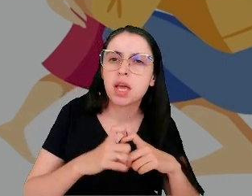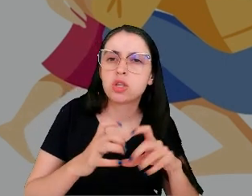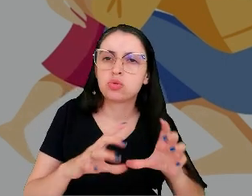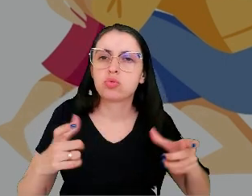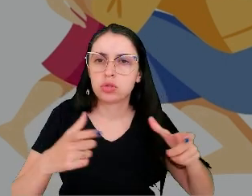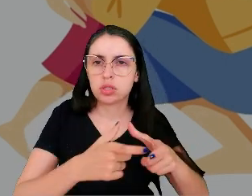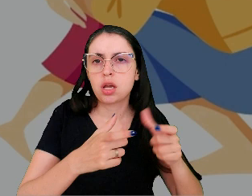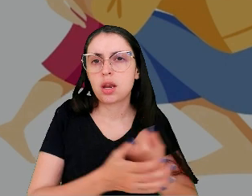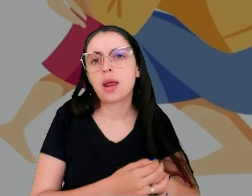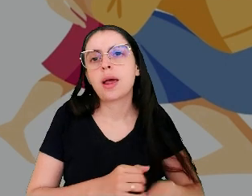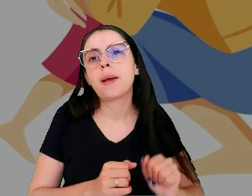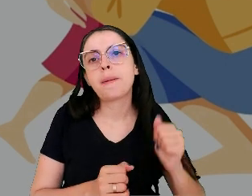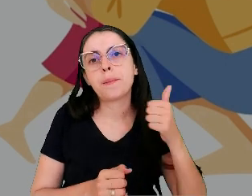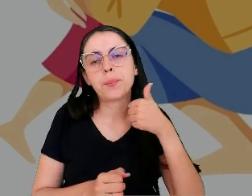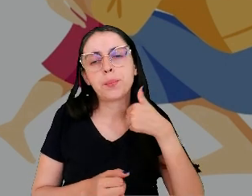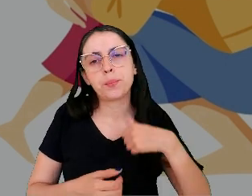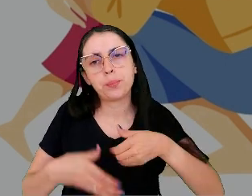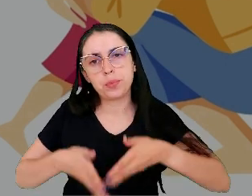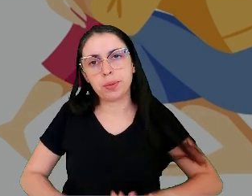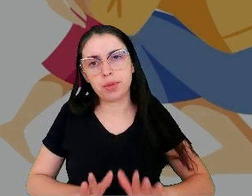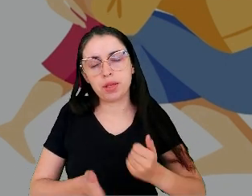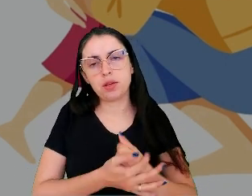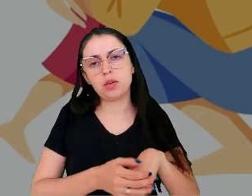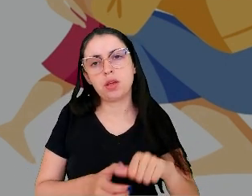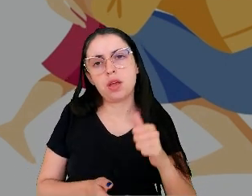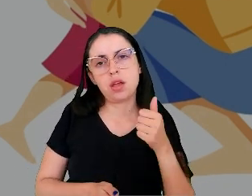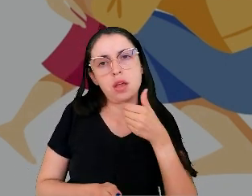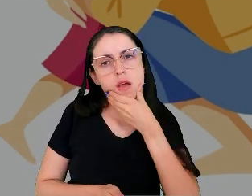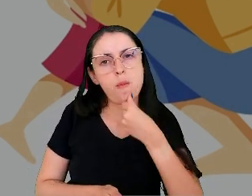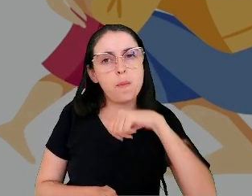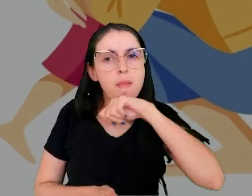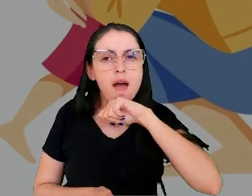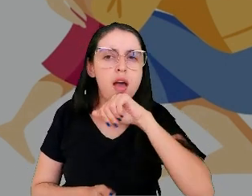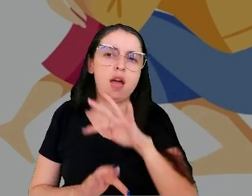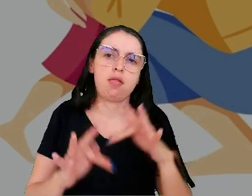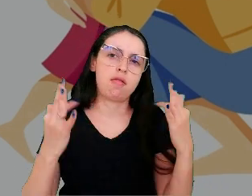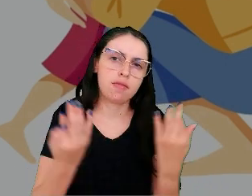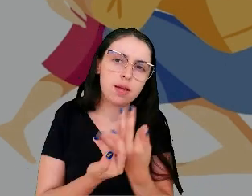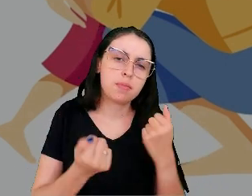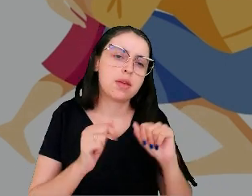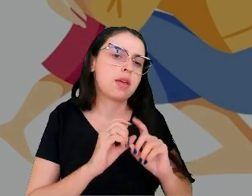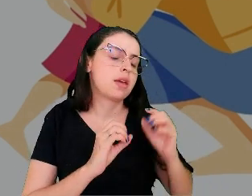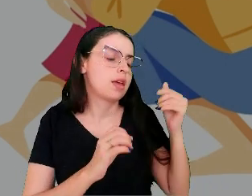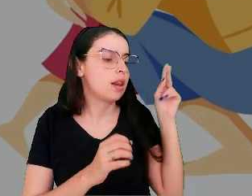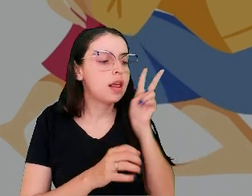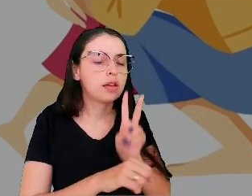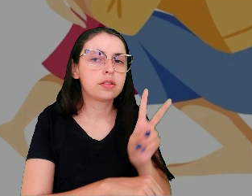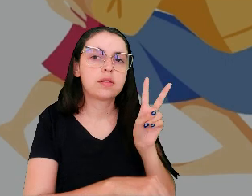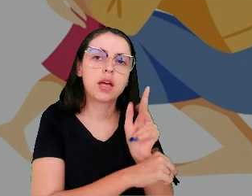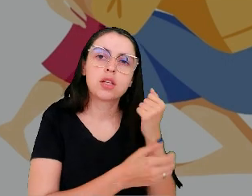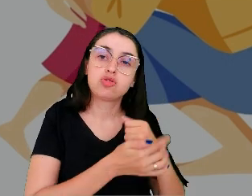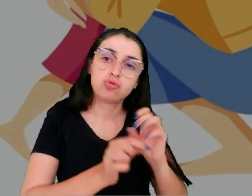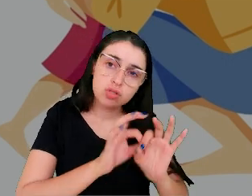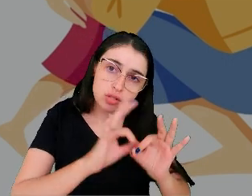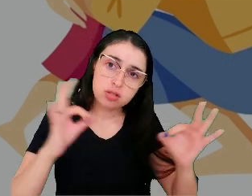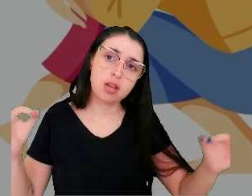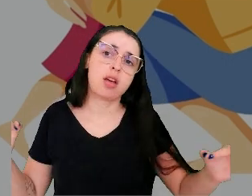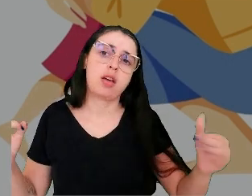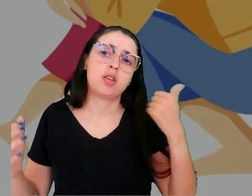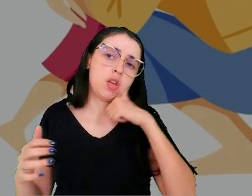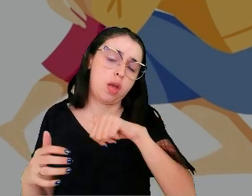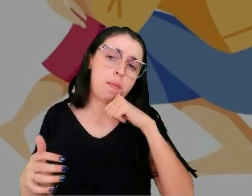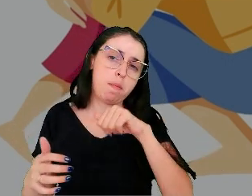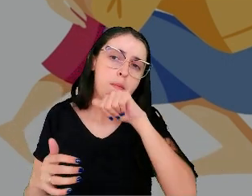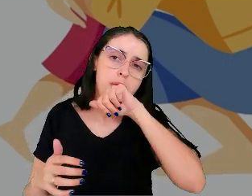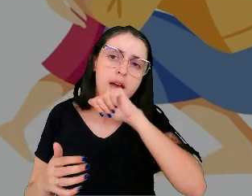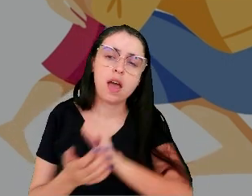intensiva da maternidade e o pai e familiares visitando, mas distante da mãe, até porque ela estava se recuperando ainda da